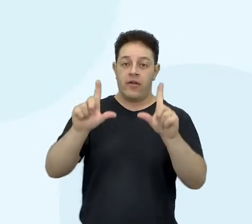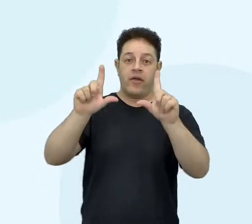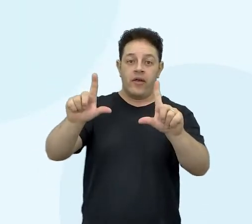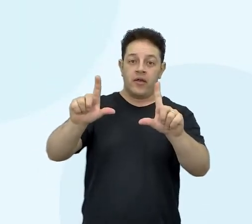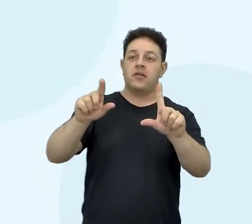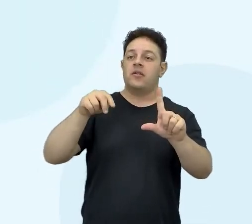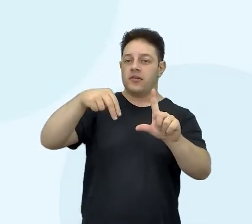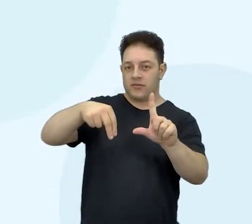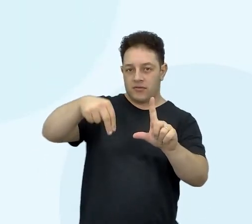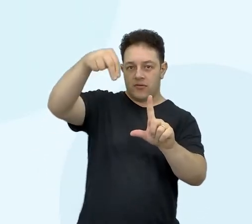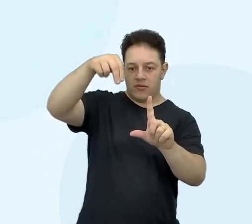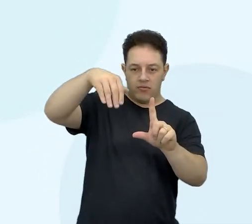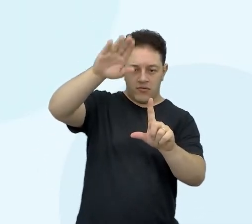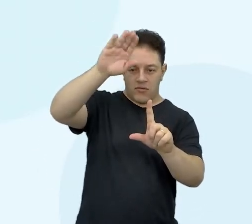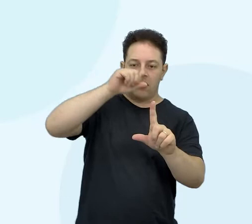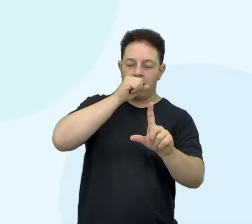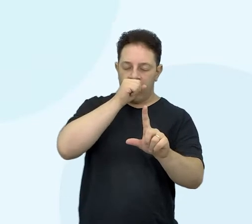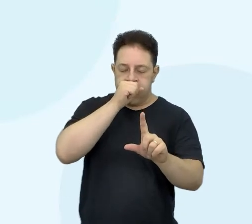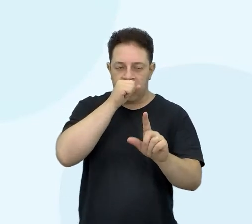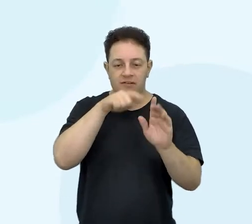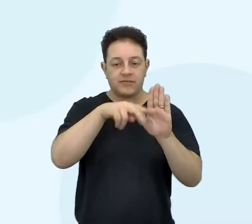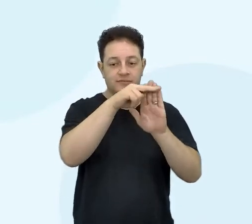para o norte, é uma norma,